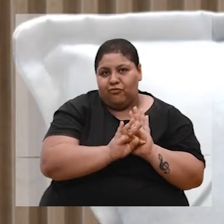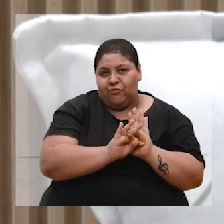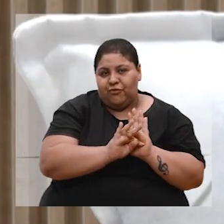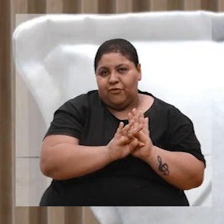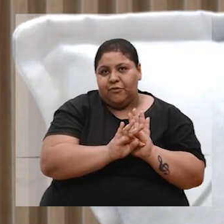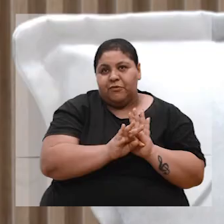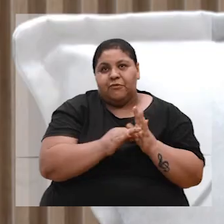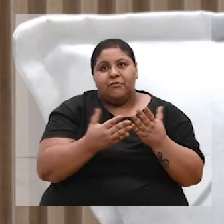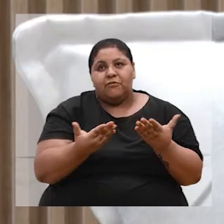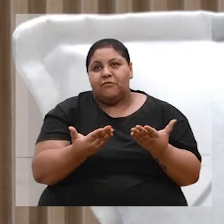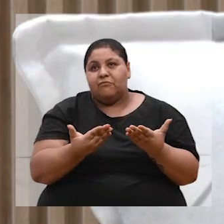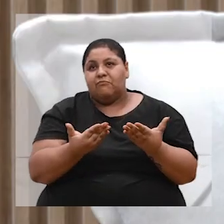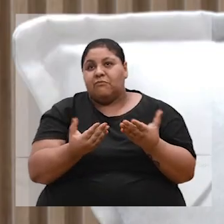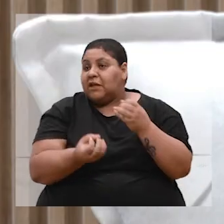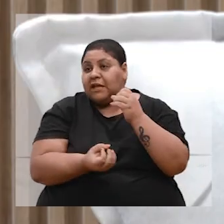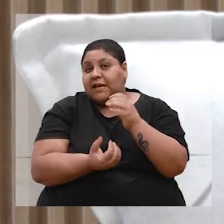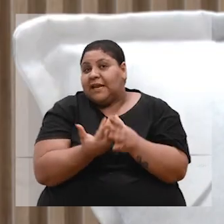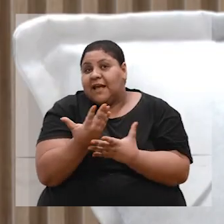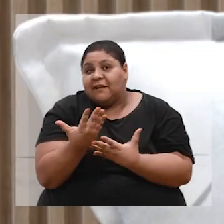texto?